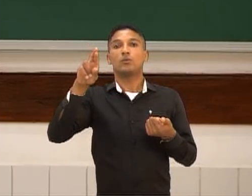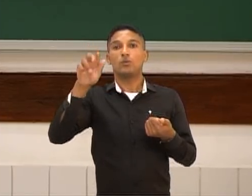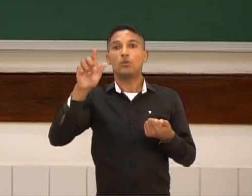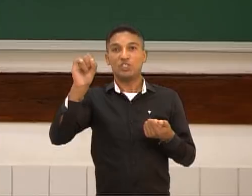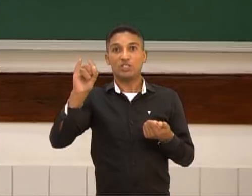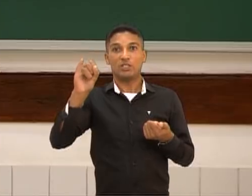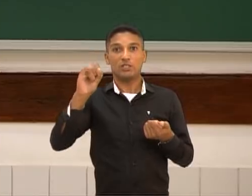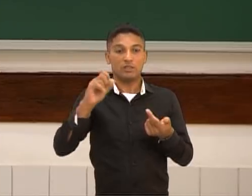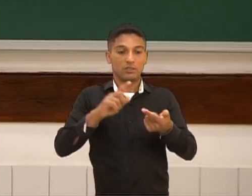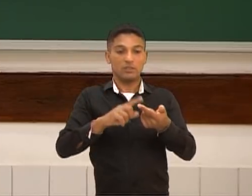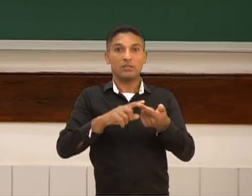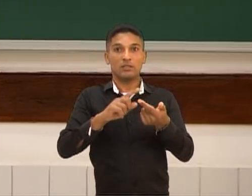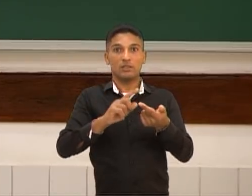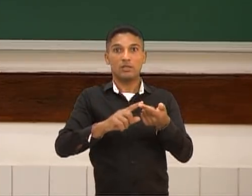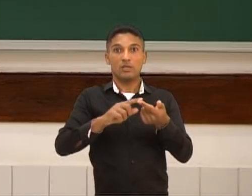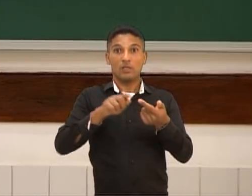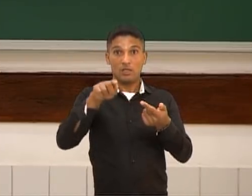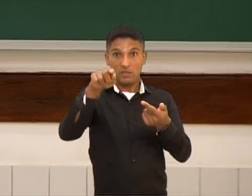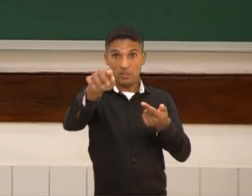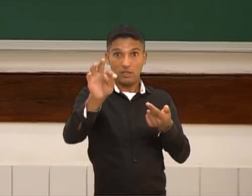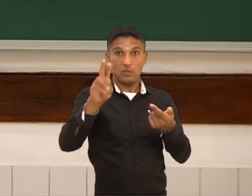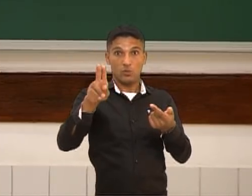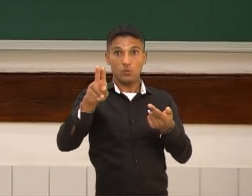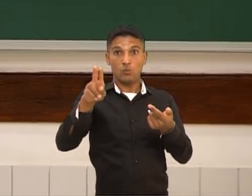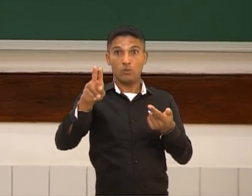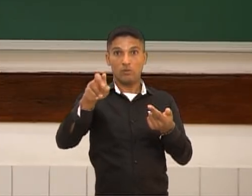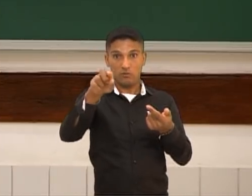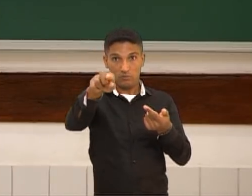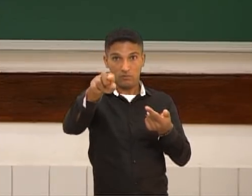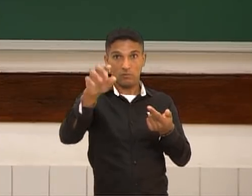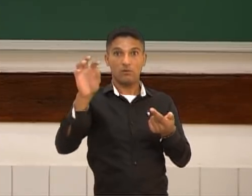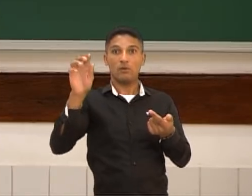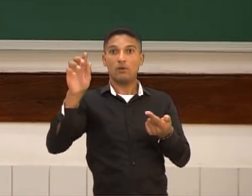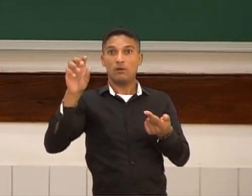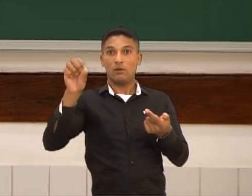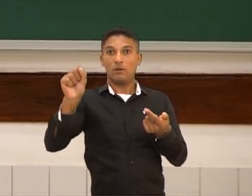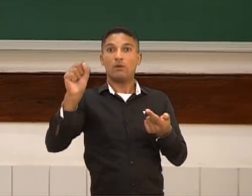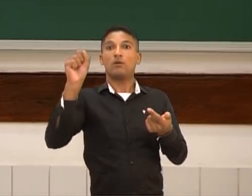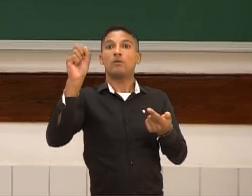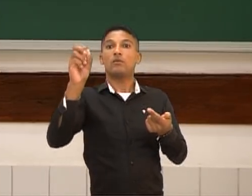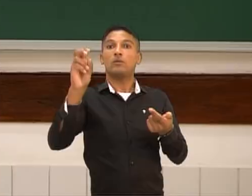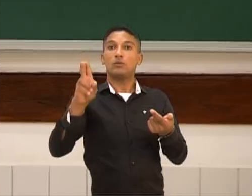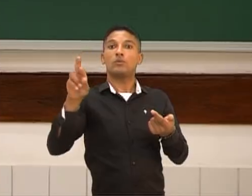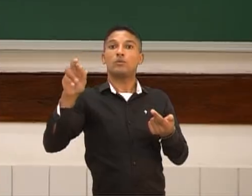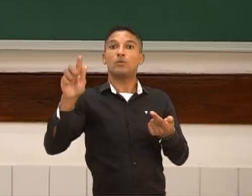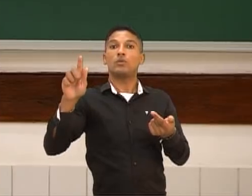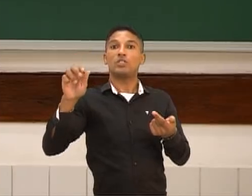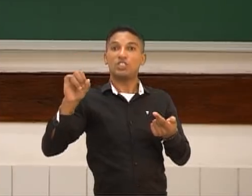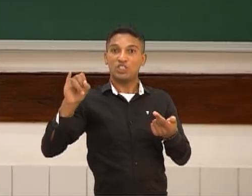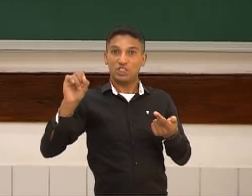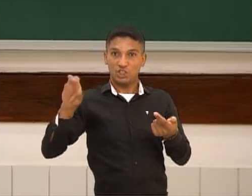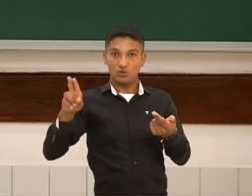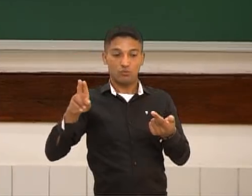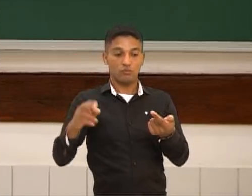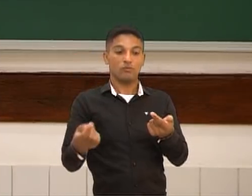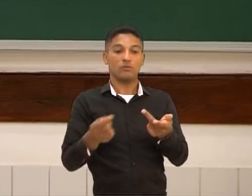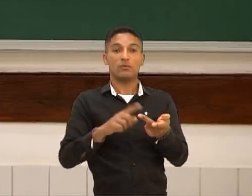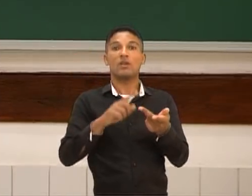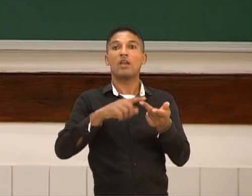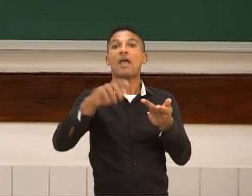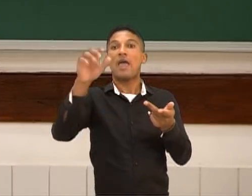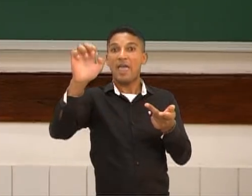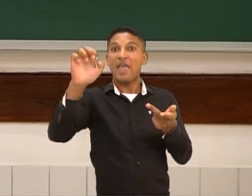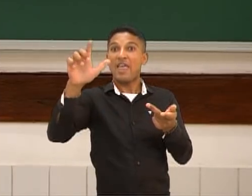lembrem que pode ser ele e ela para a terceira pessoa do singular e eles ou elas para a terceira pessoa do plural. Então, nesse caso, como